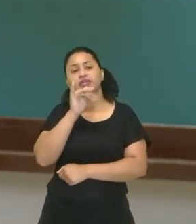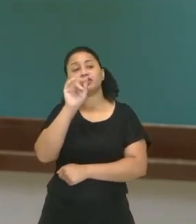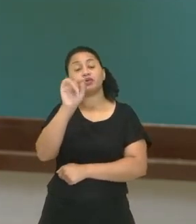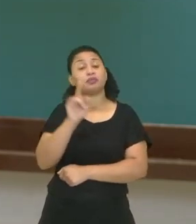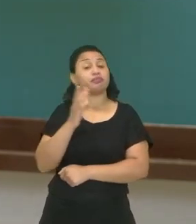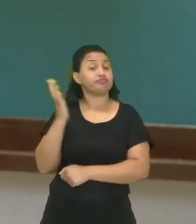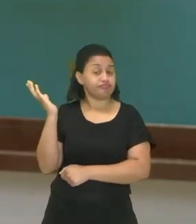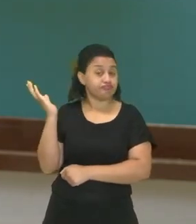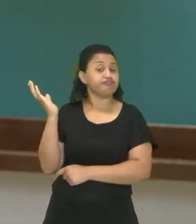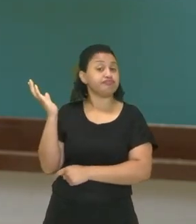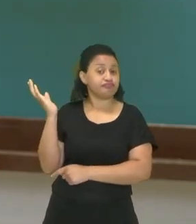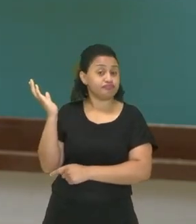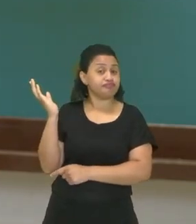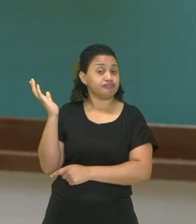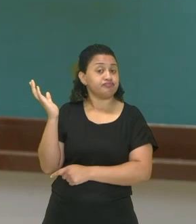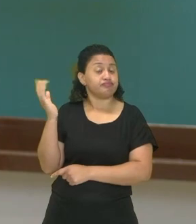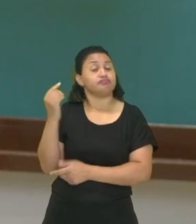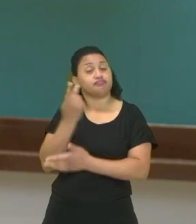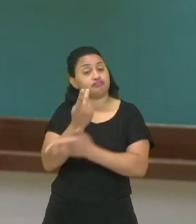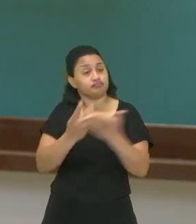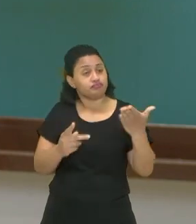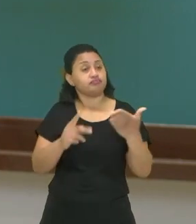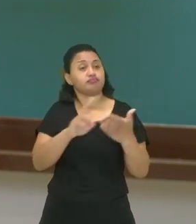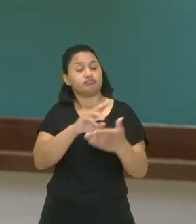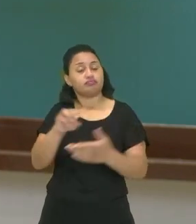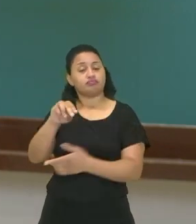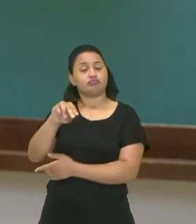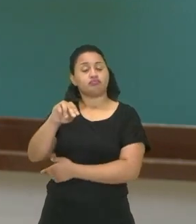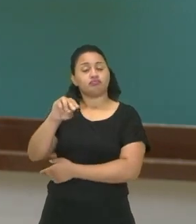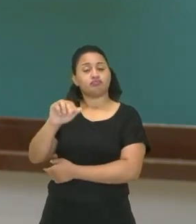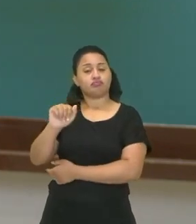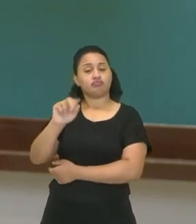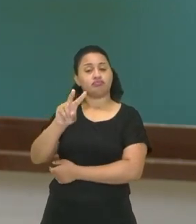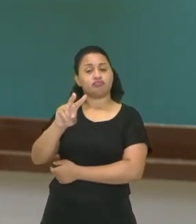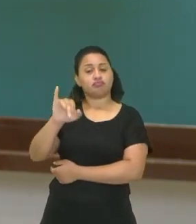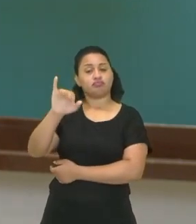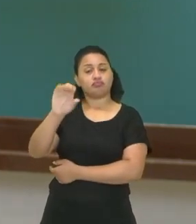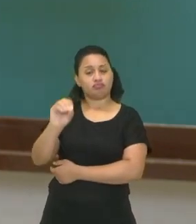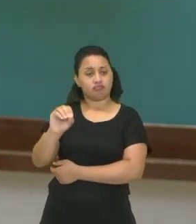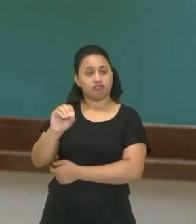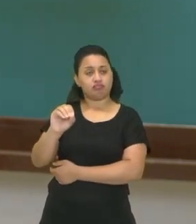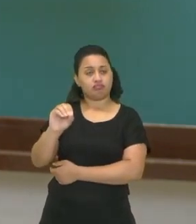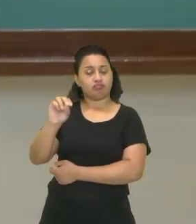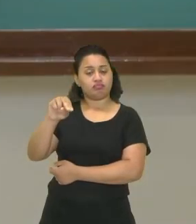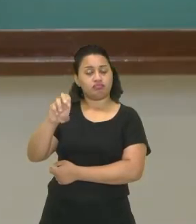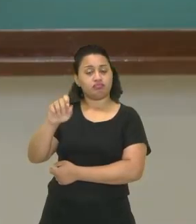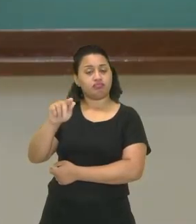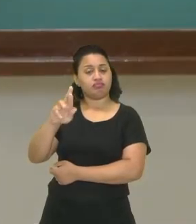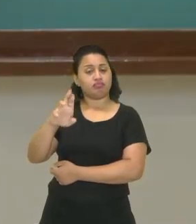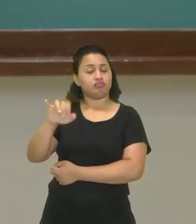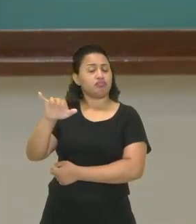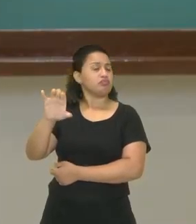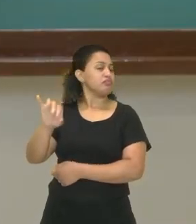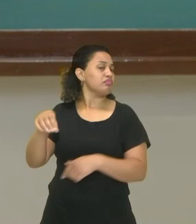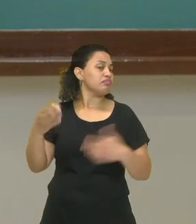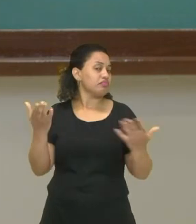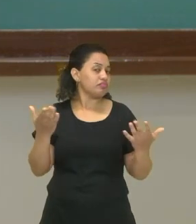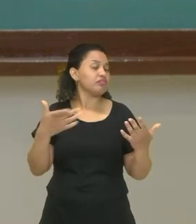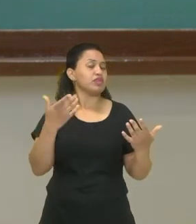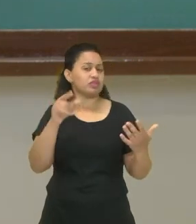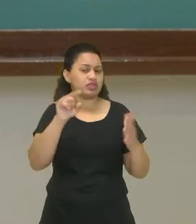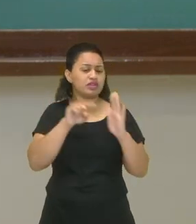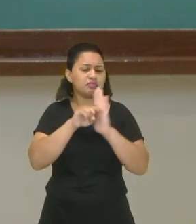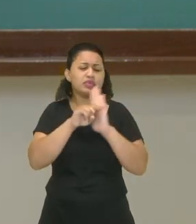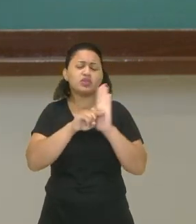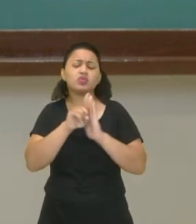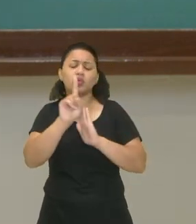poesia Navio Negreiros, né? É um poema épico, E aí, pesquisou o que é um poema